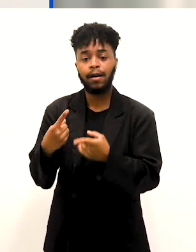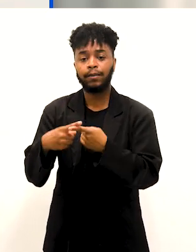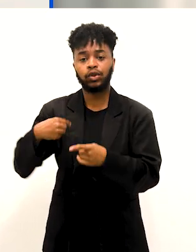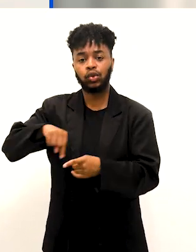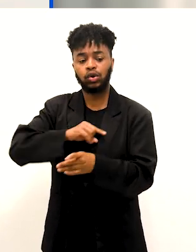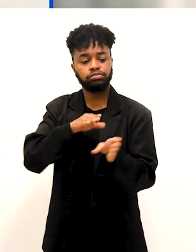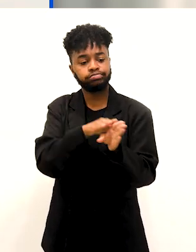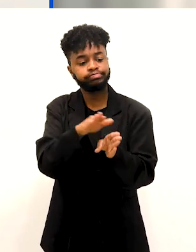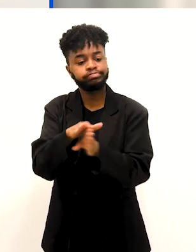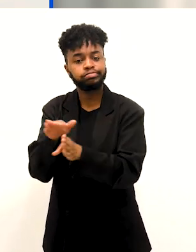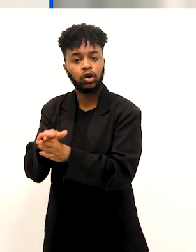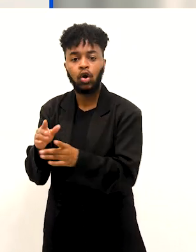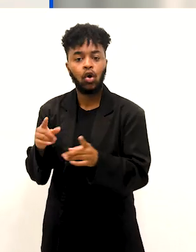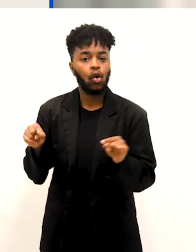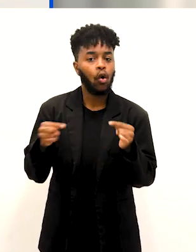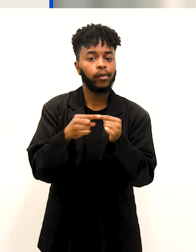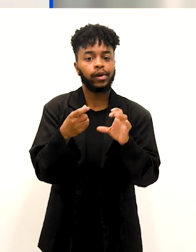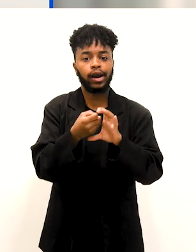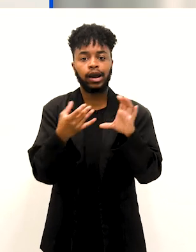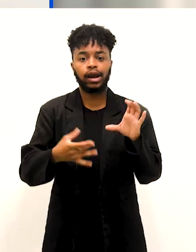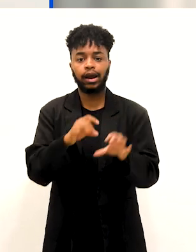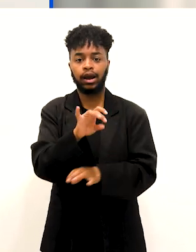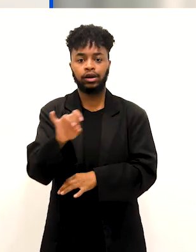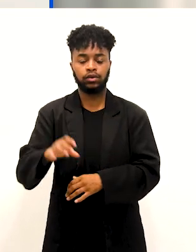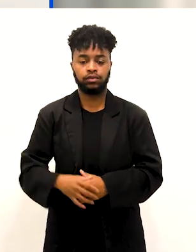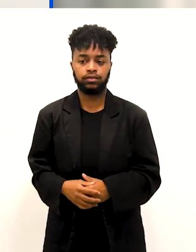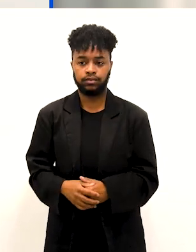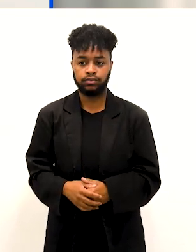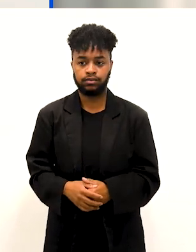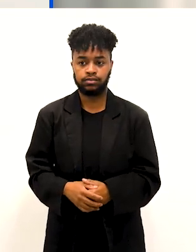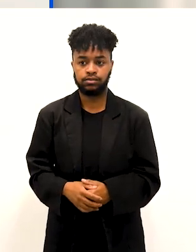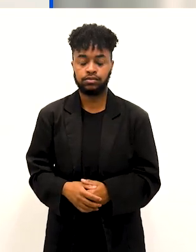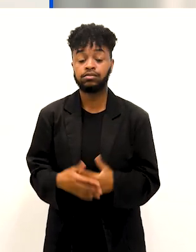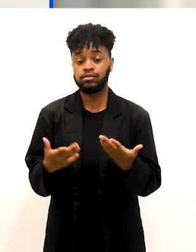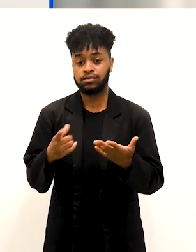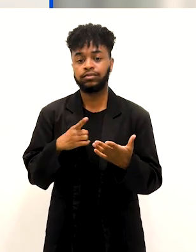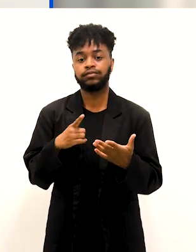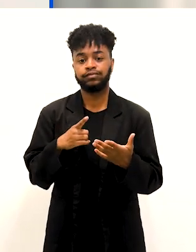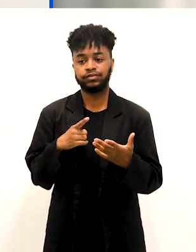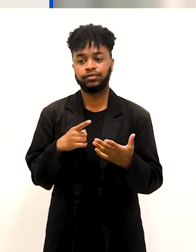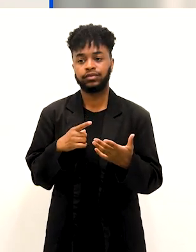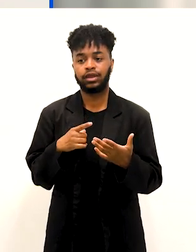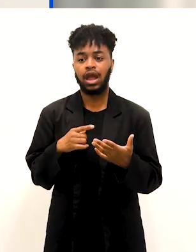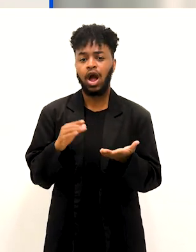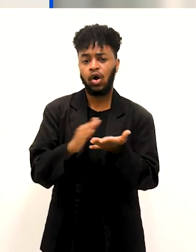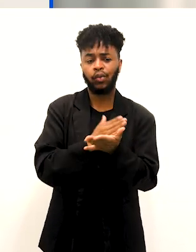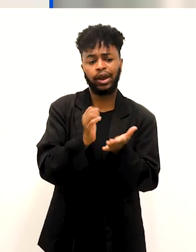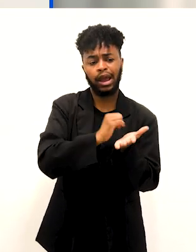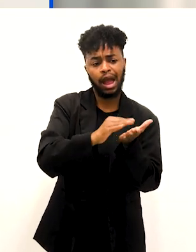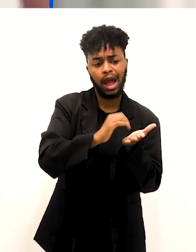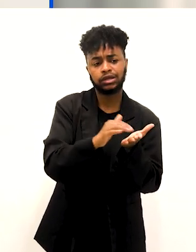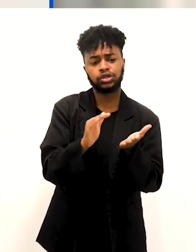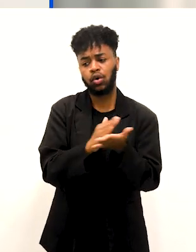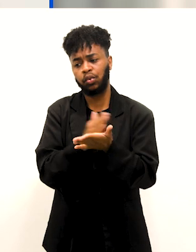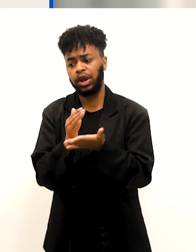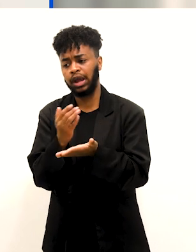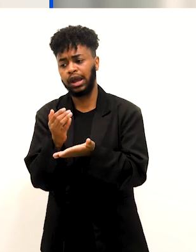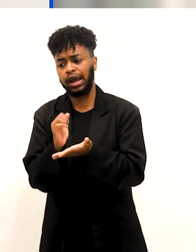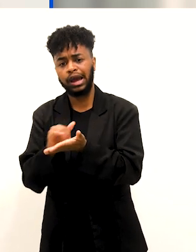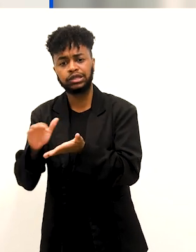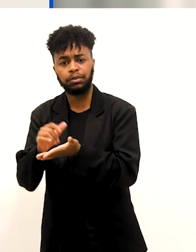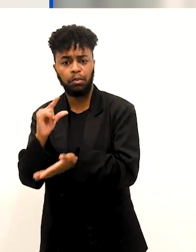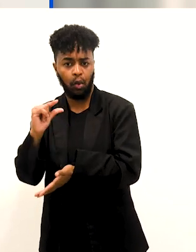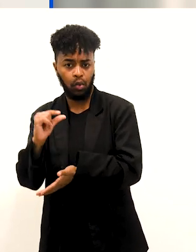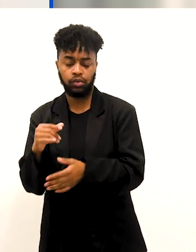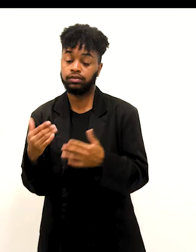da personalidade de cada um. E no meio Exato, tem essa gradação. No meio tem exato. essa gradação entre elas. Umas são mais gastadeiras, umas são mais econômicas, e assim a Sim, gente vai